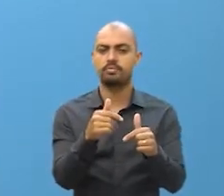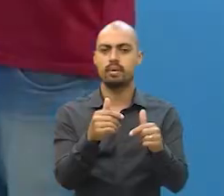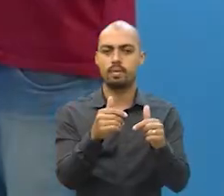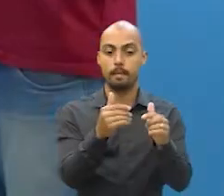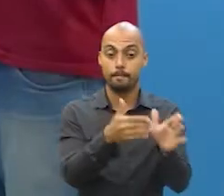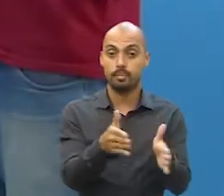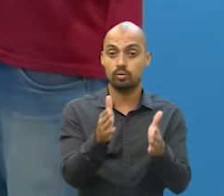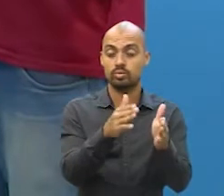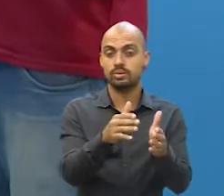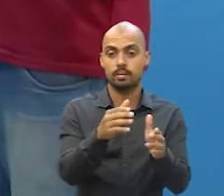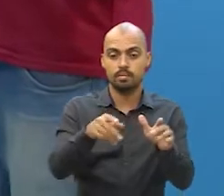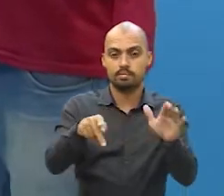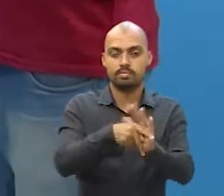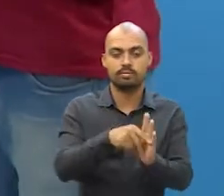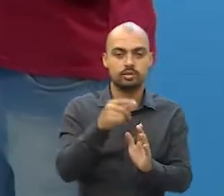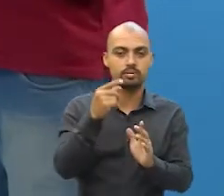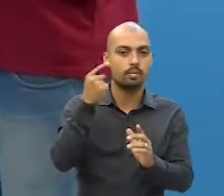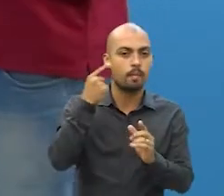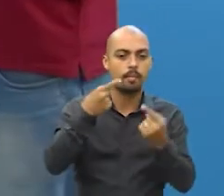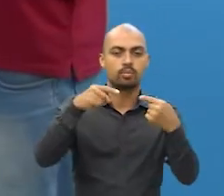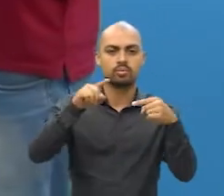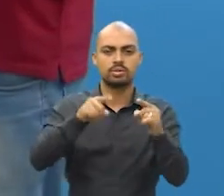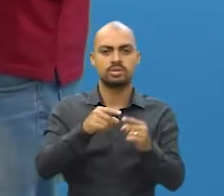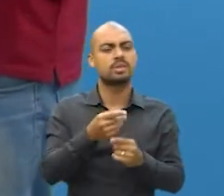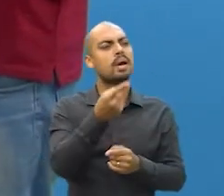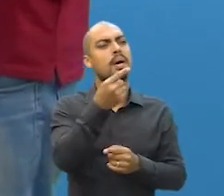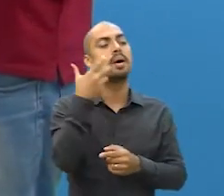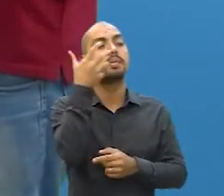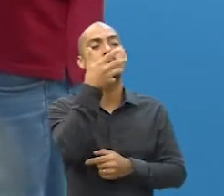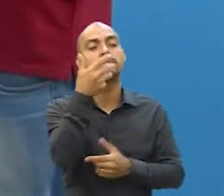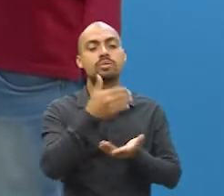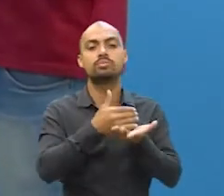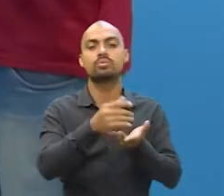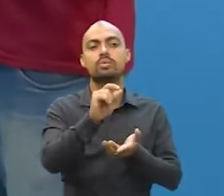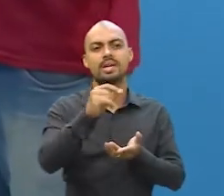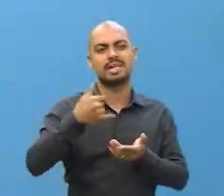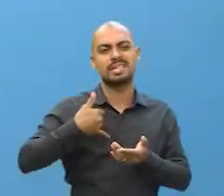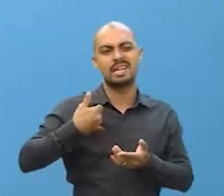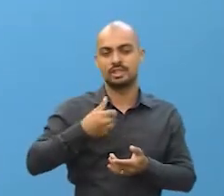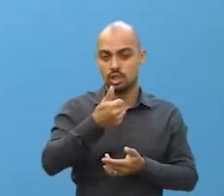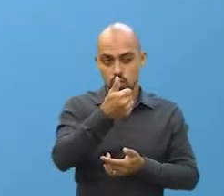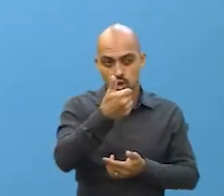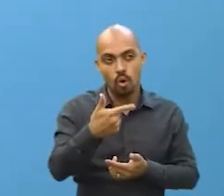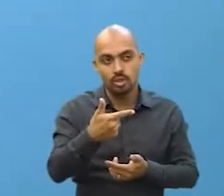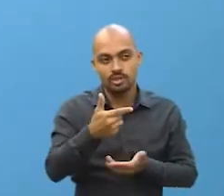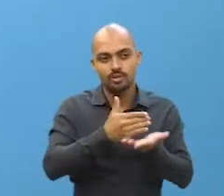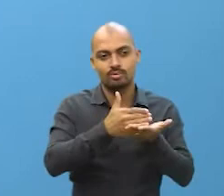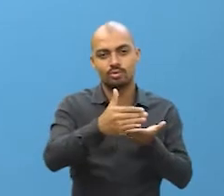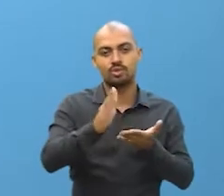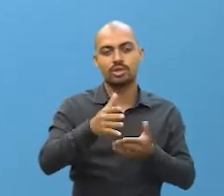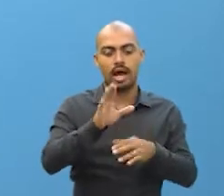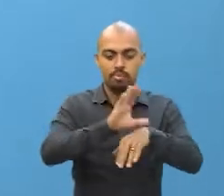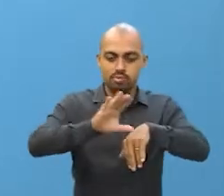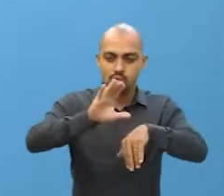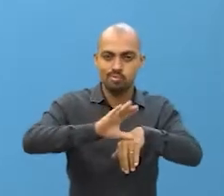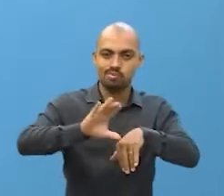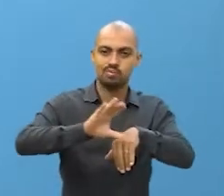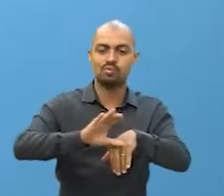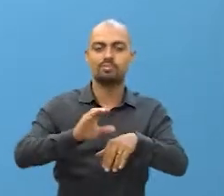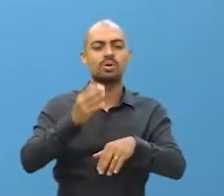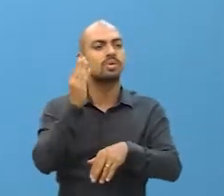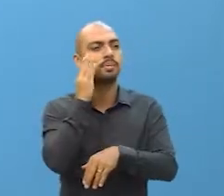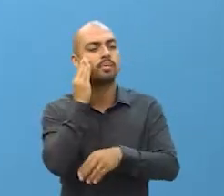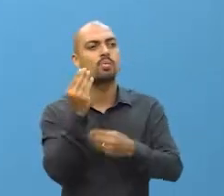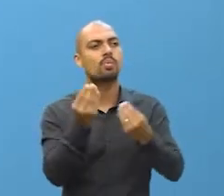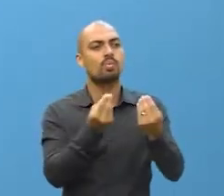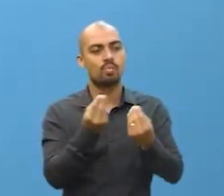musical. E essa paixão pela música, o DJ Du, começou logo cedo, né? Logo com 12 anos você já foi fazer um curso para